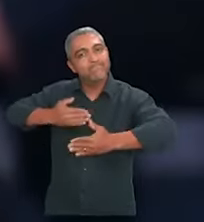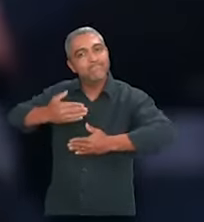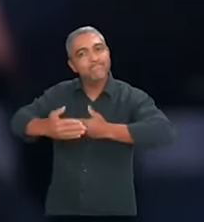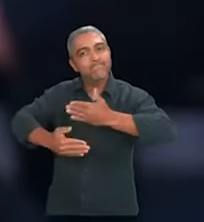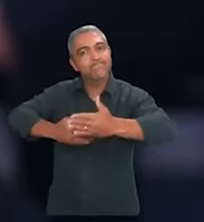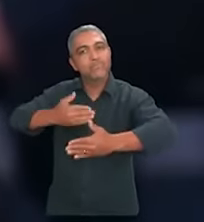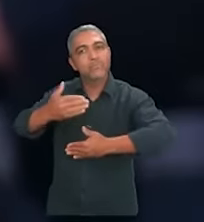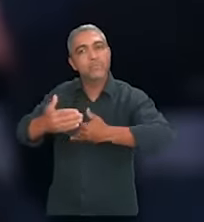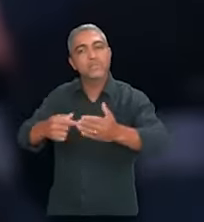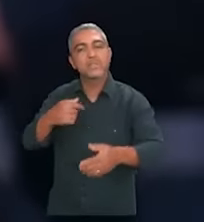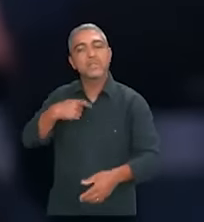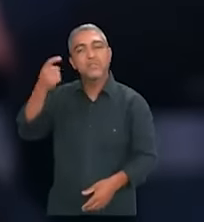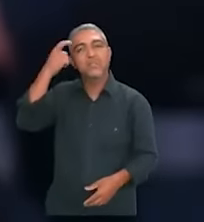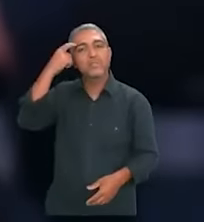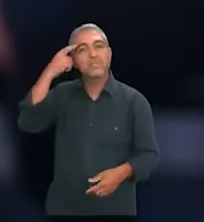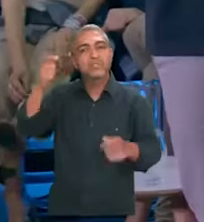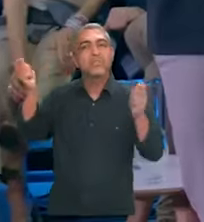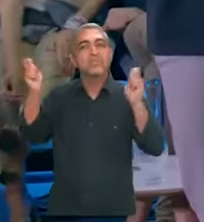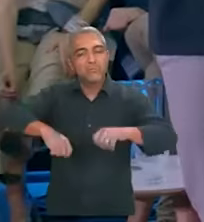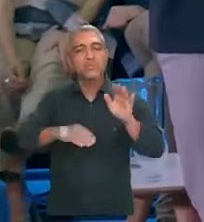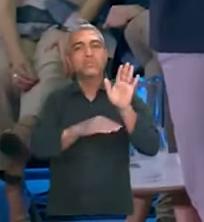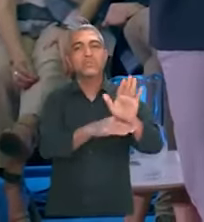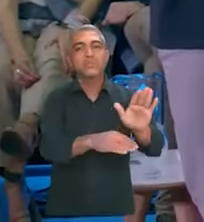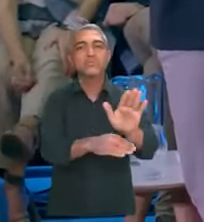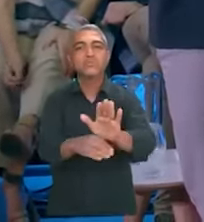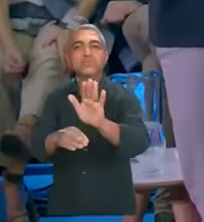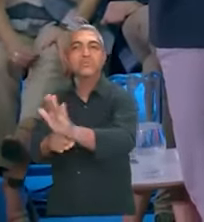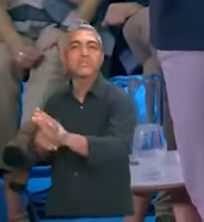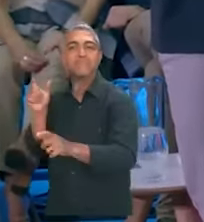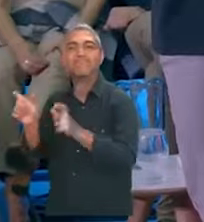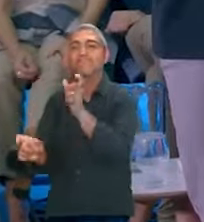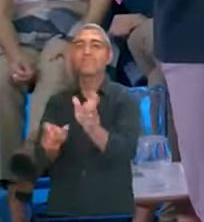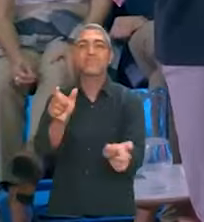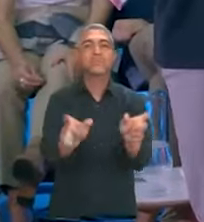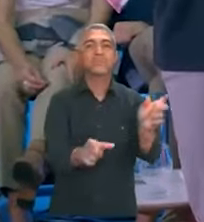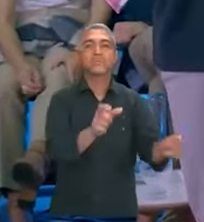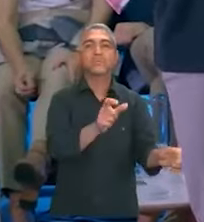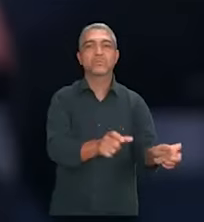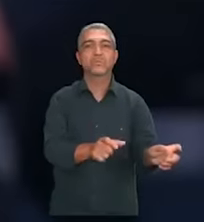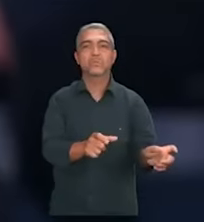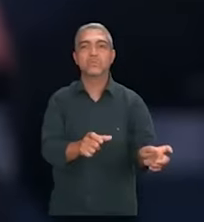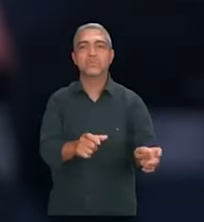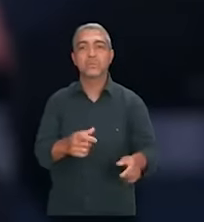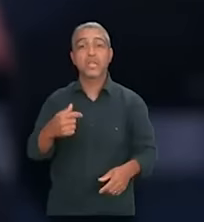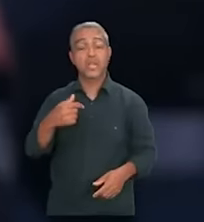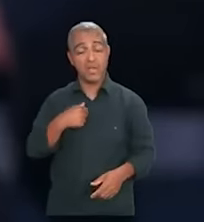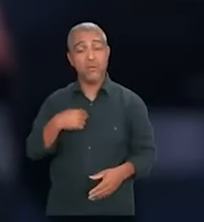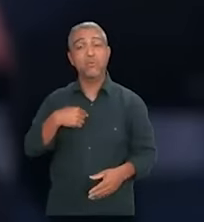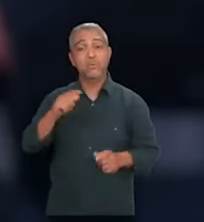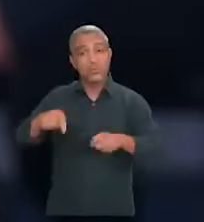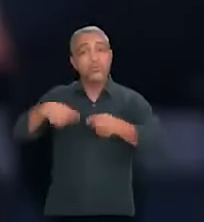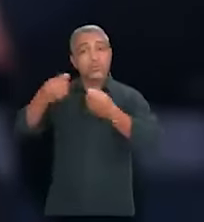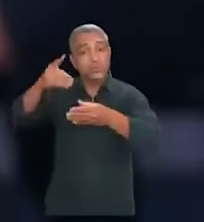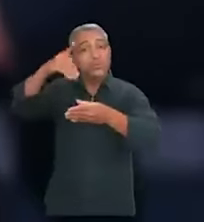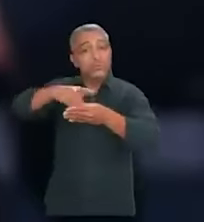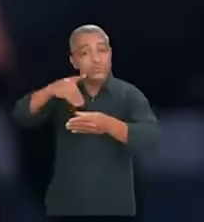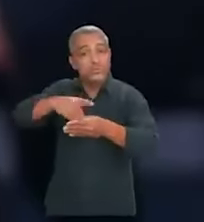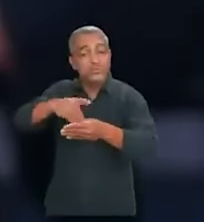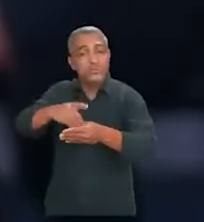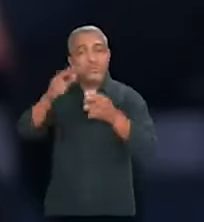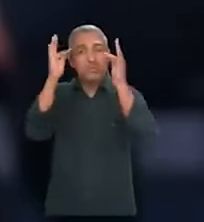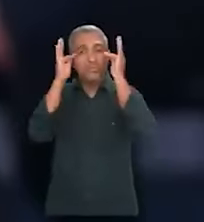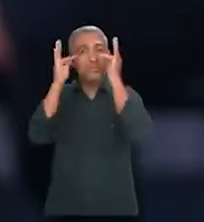poderia ajudar pessoas hoje todo e qualquer eu sou dizimista fiel mas eu não dou só